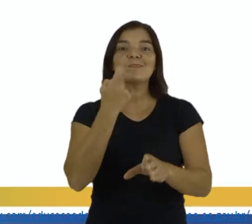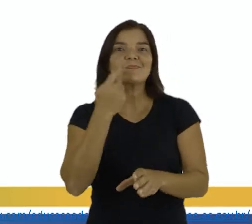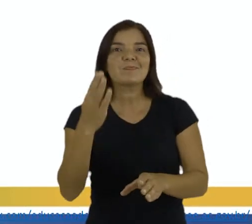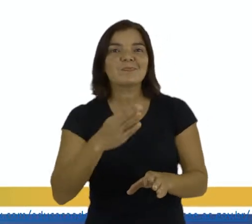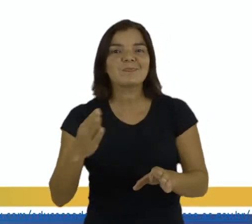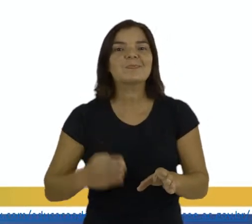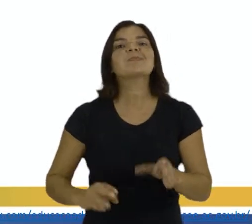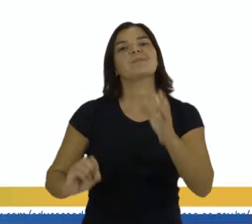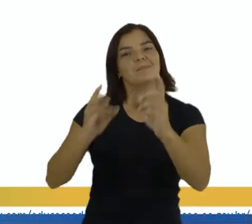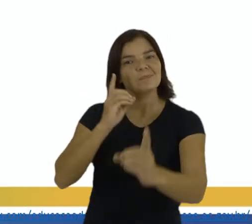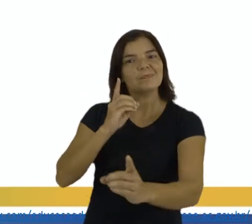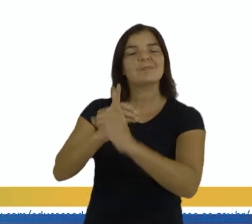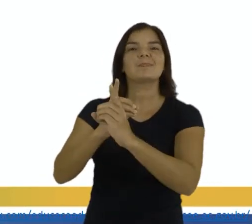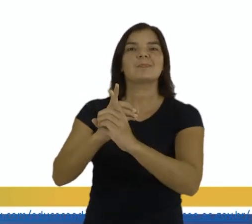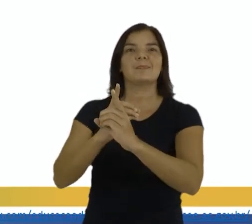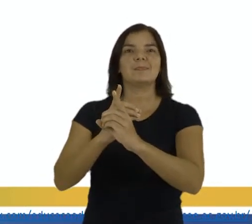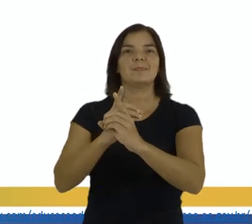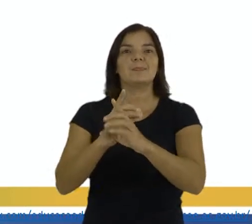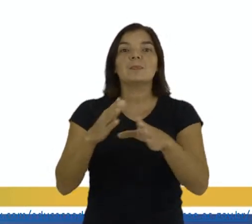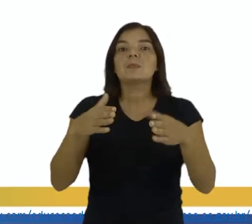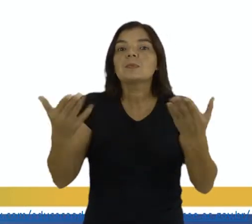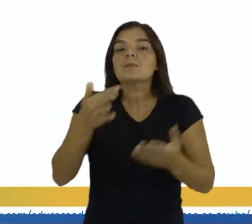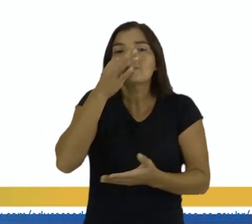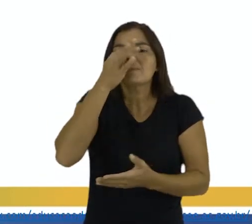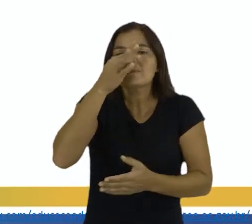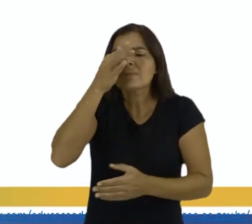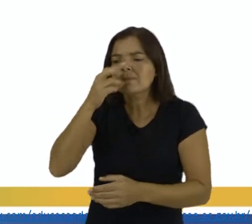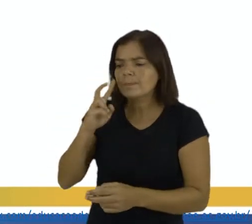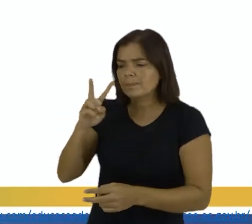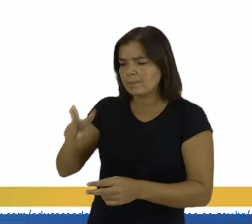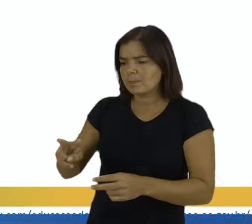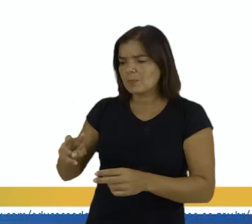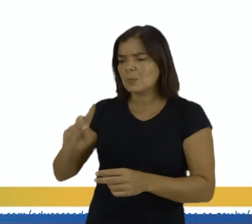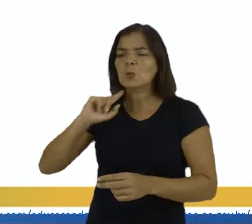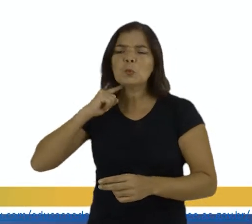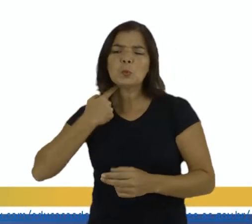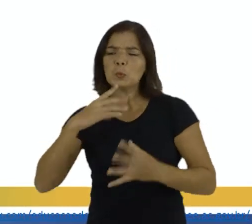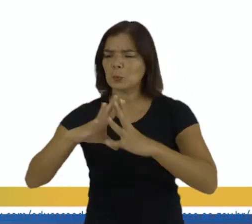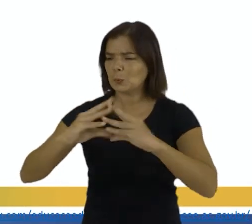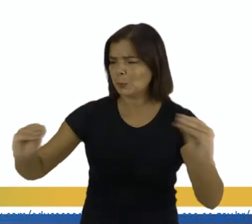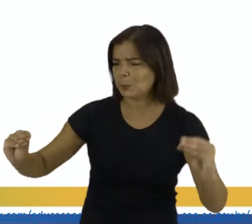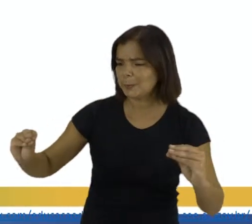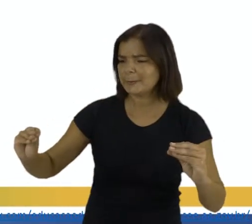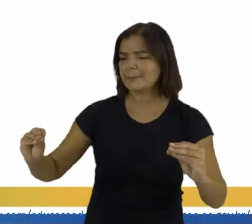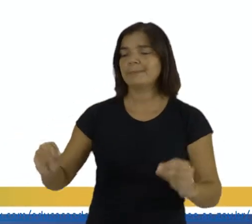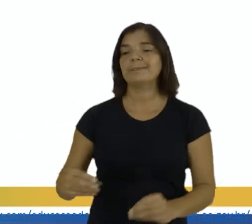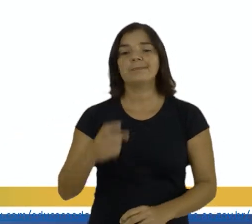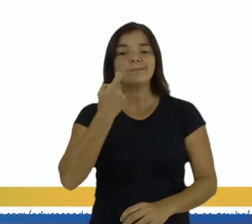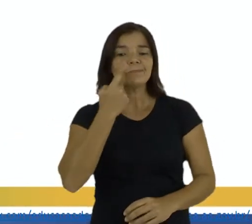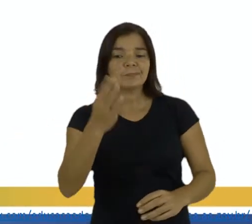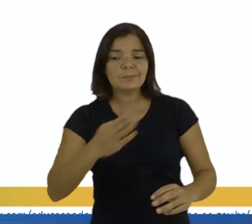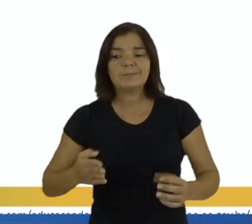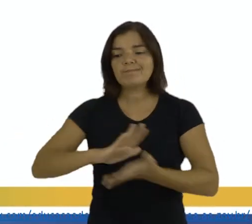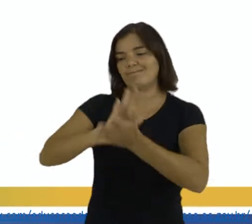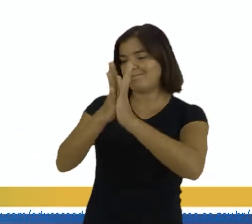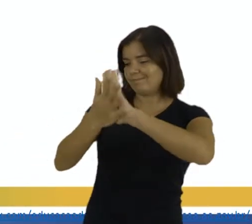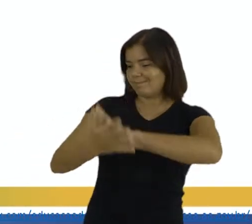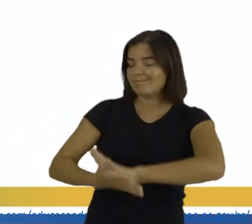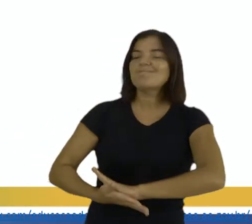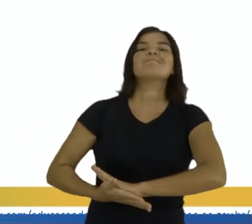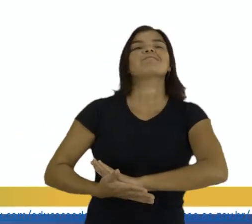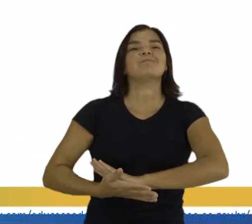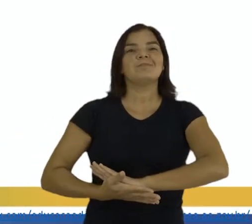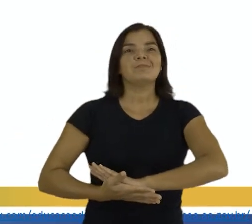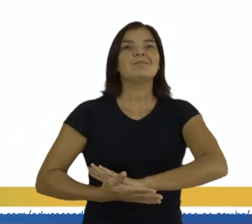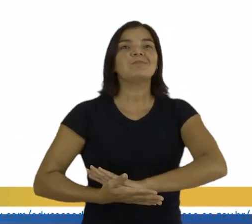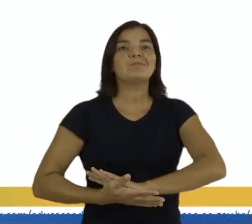é difícil de encontrar. Cadê a flor que estava ali? Poluição comeu. E o peixe que é do mar, poluição comeu.